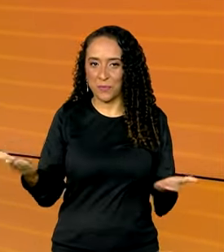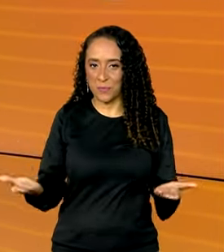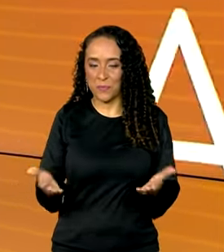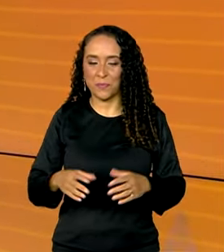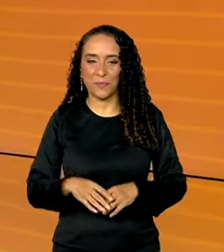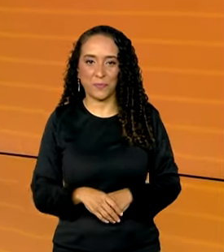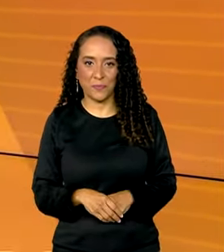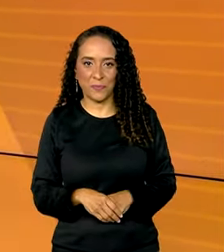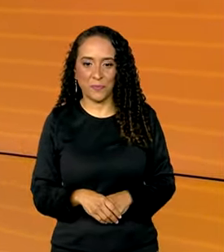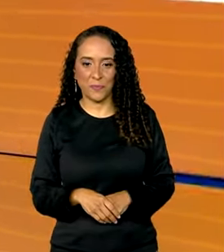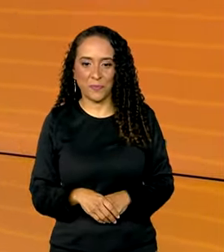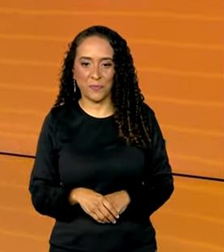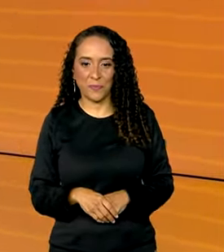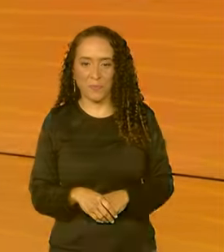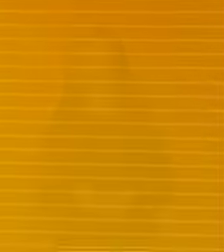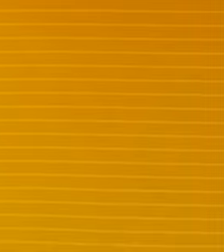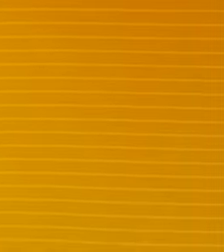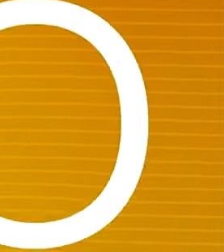Dia começa agora.